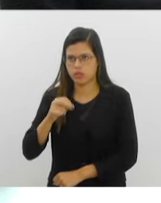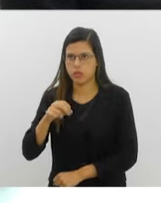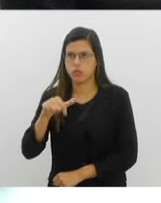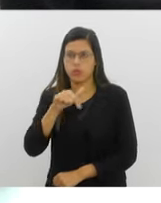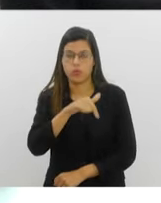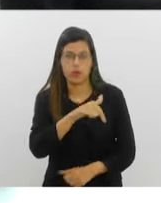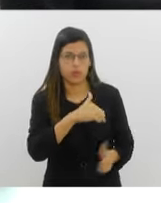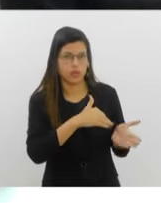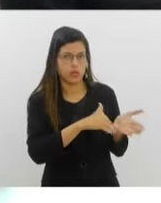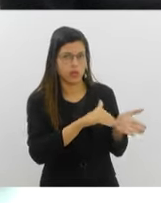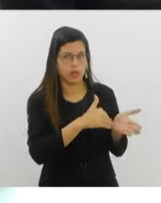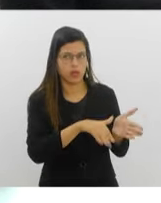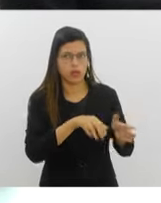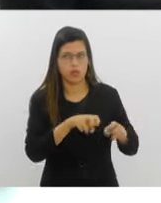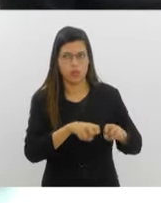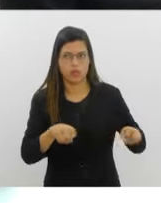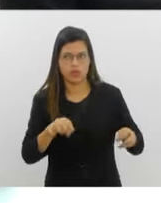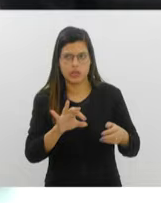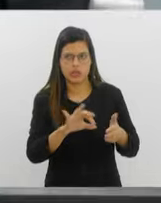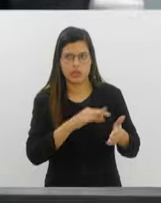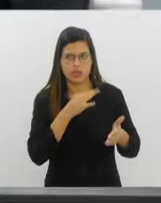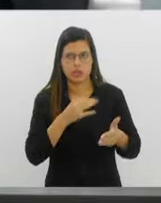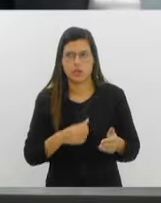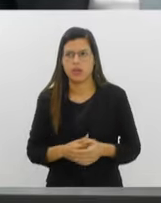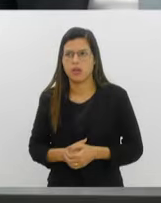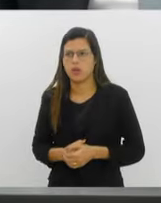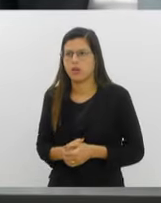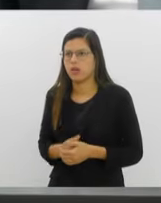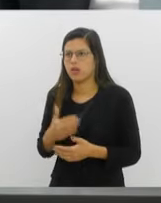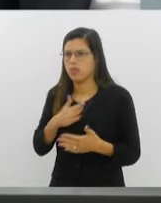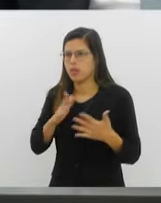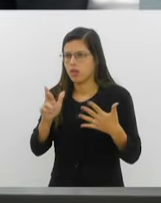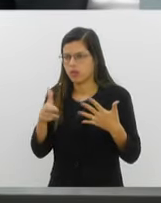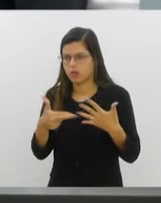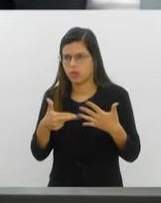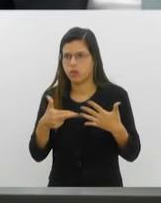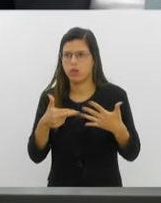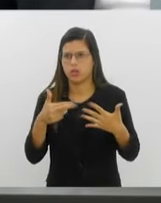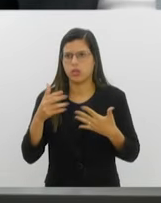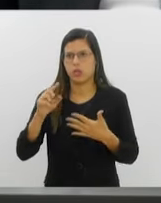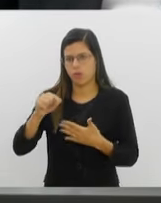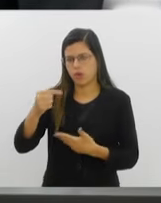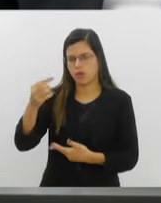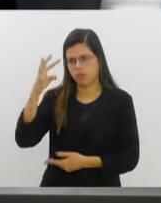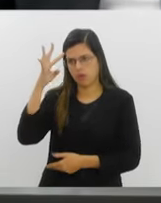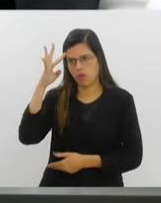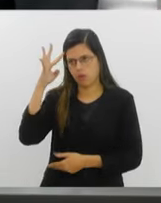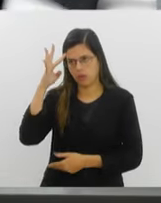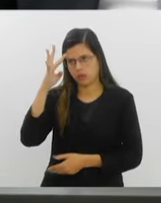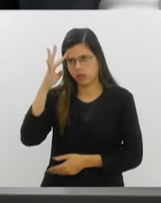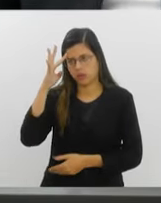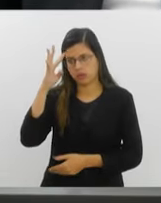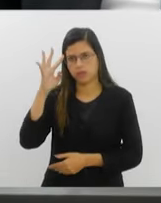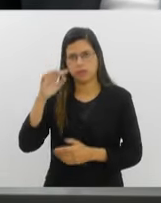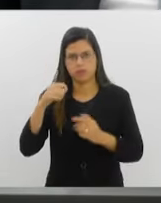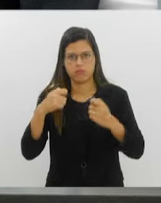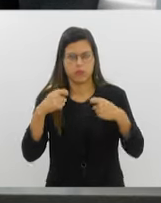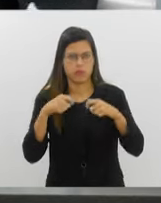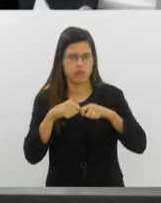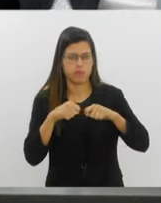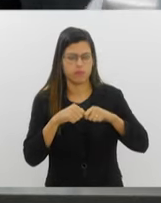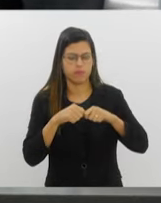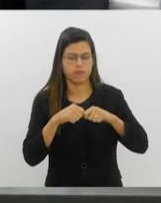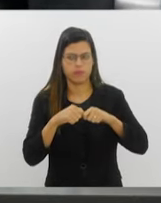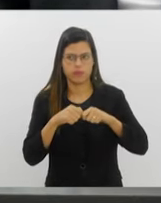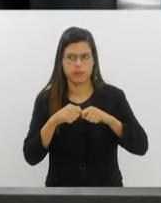mesa para assinar a coautoria. O que está em minha relatoria, eu já trago a pauta na quarta-feira que vem. E aí tem que ver os demais que